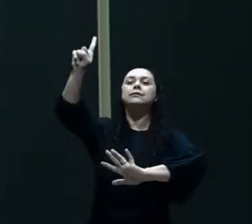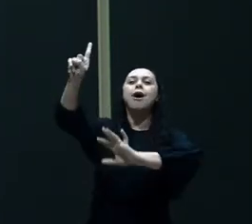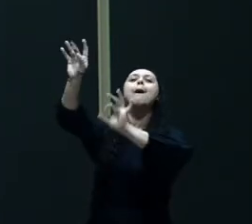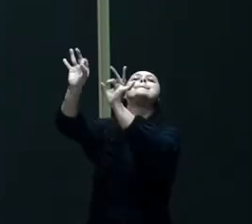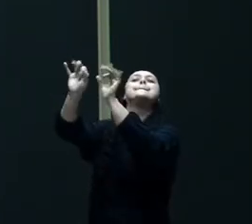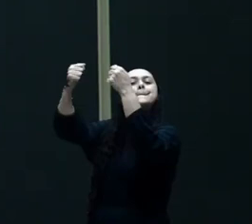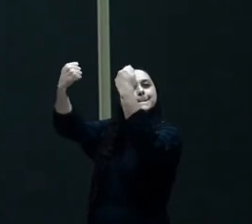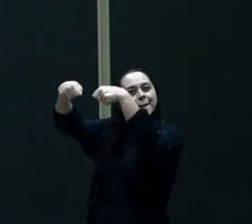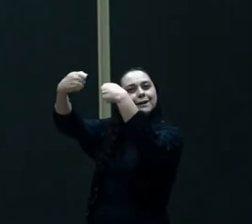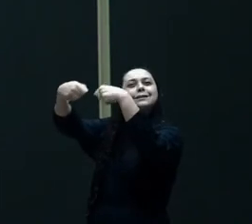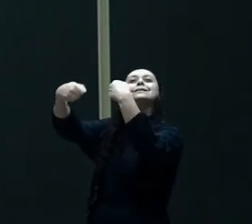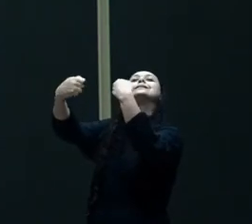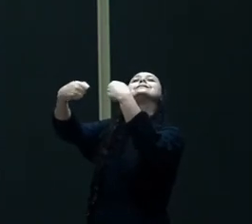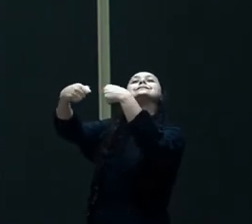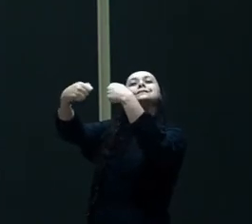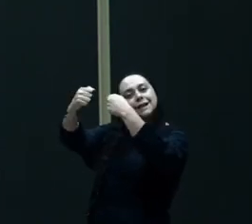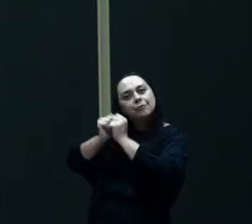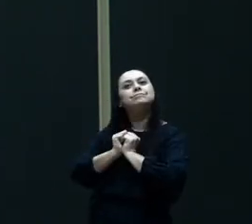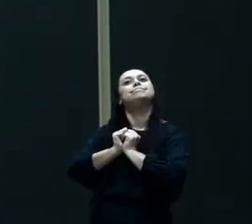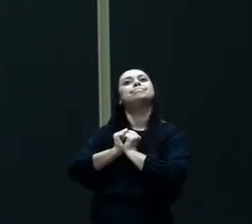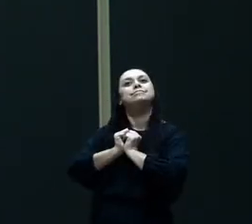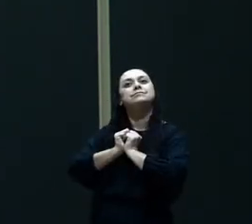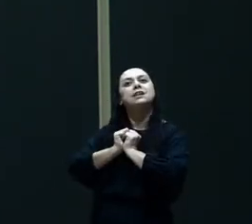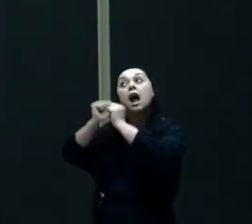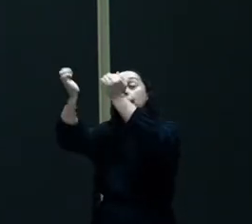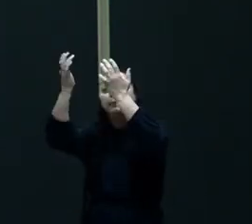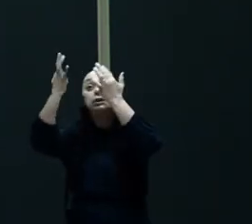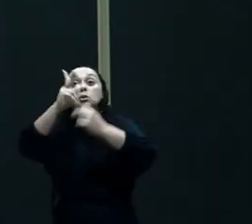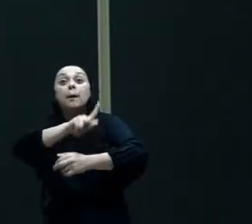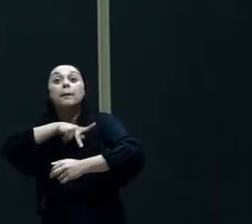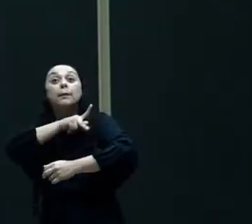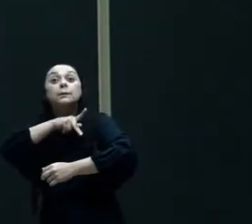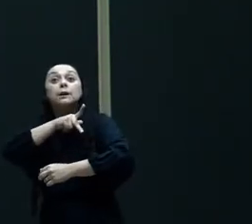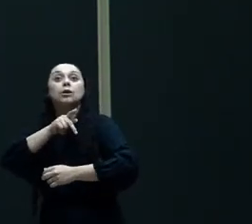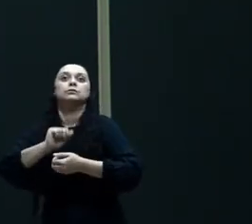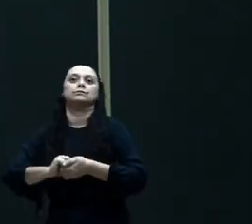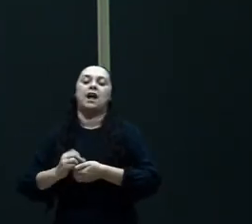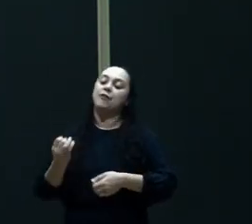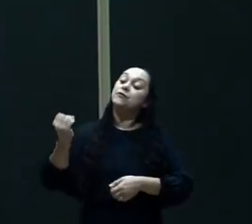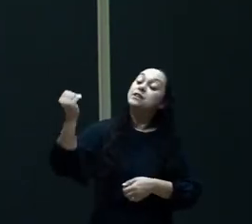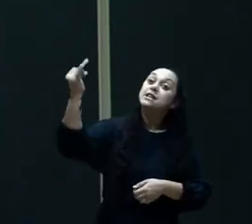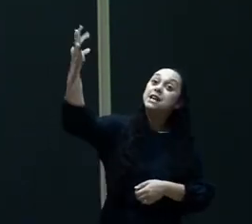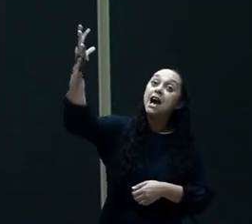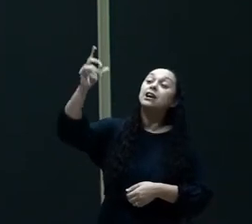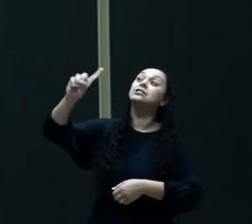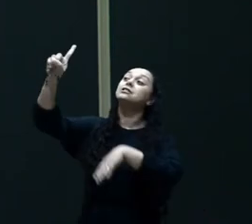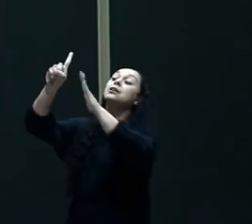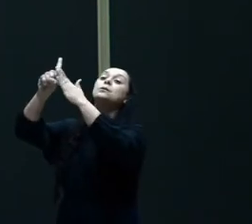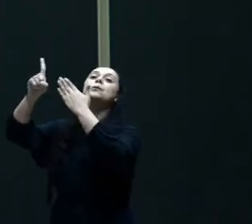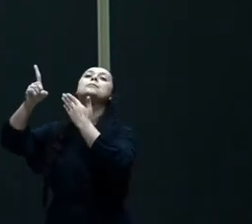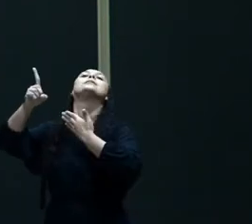precisava para Deus era necessário essa viagem o caminho para